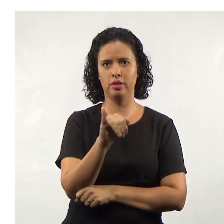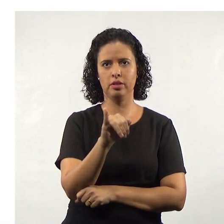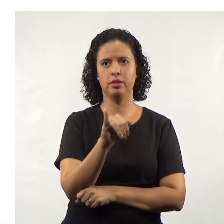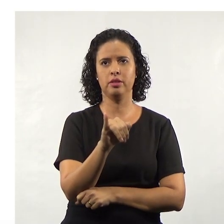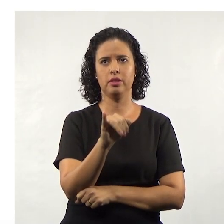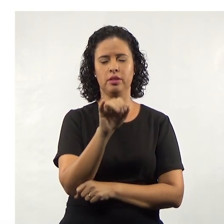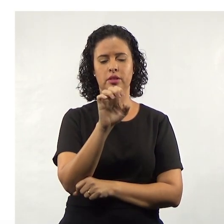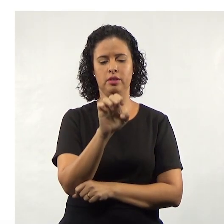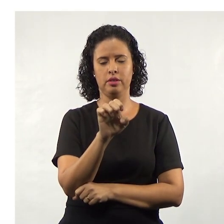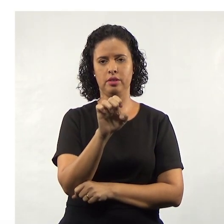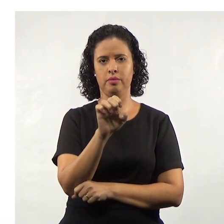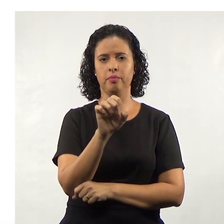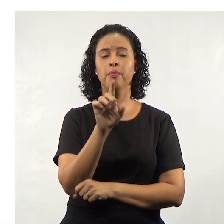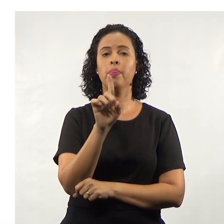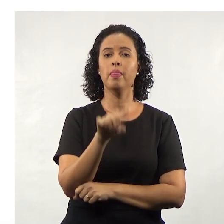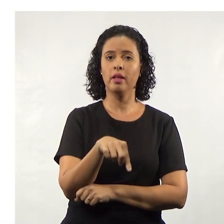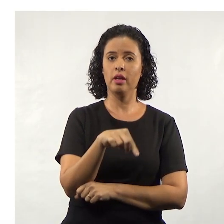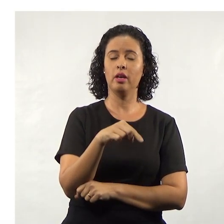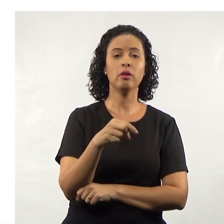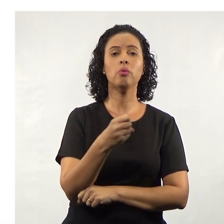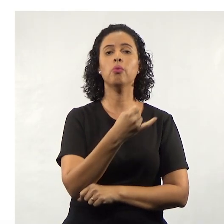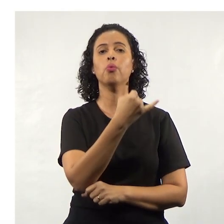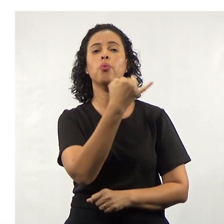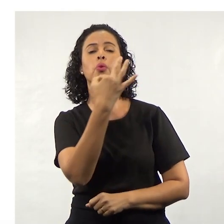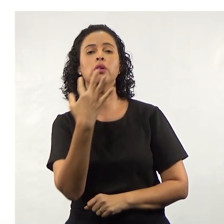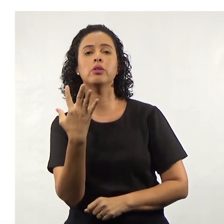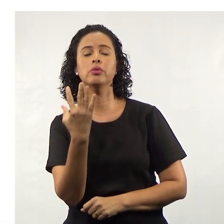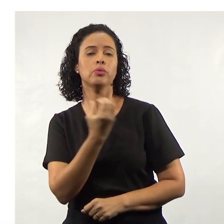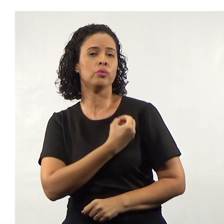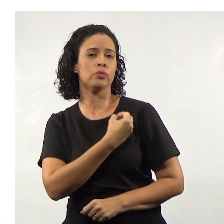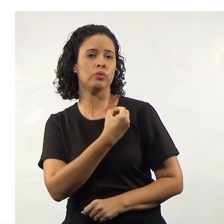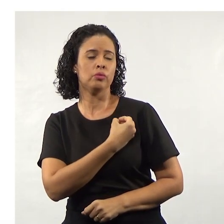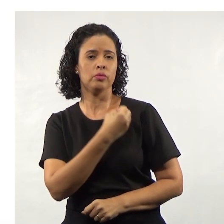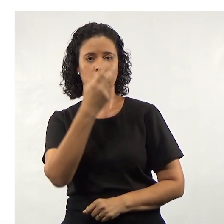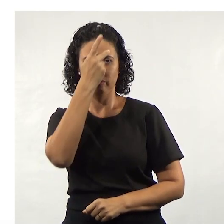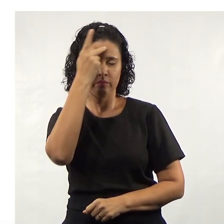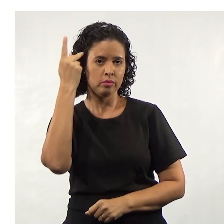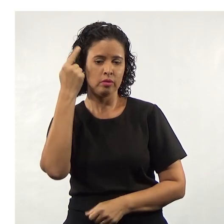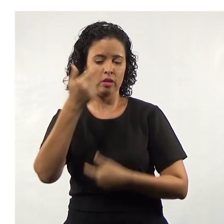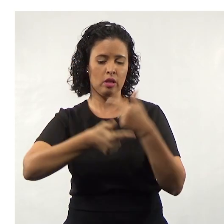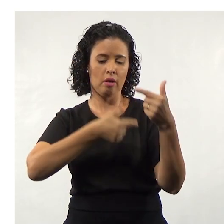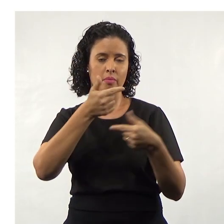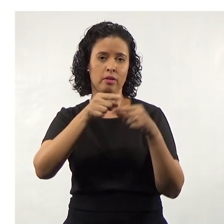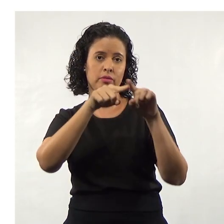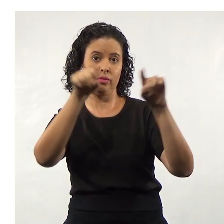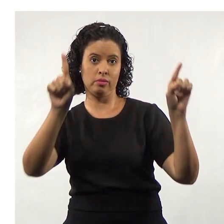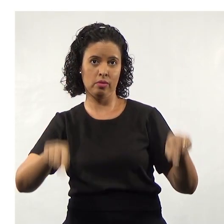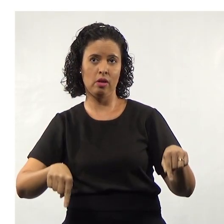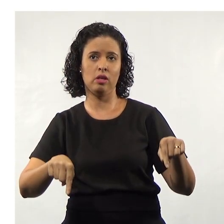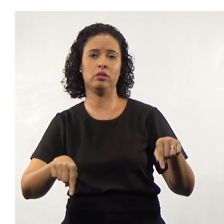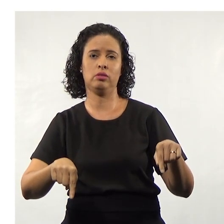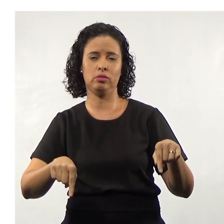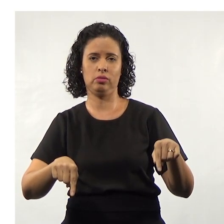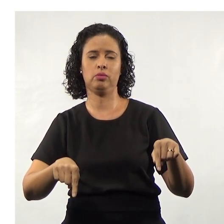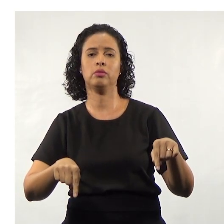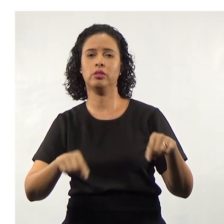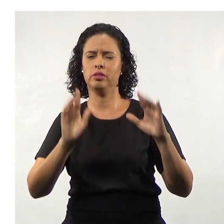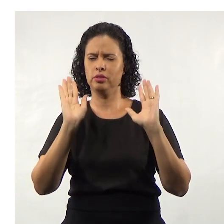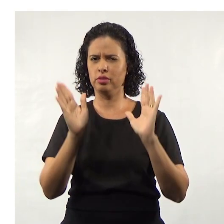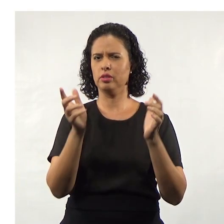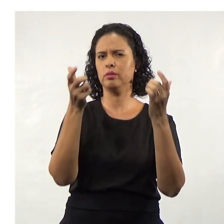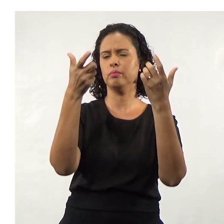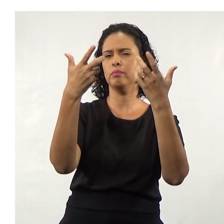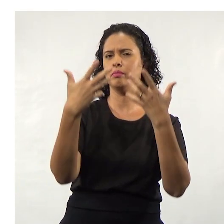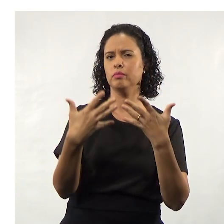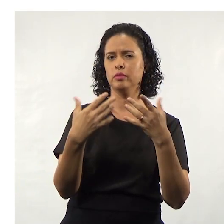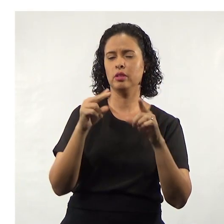de empregados, lembra lá? De 1 a 9, de 9 a 19, até 99, acima de 99, falamos